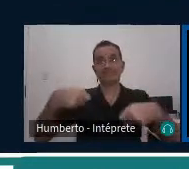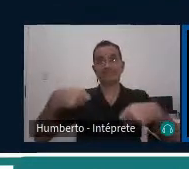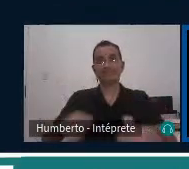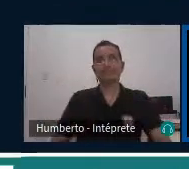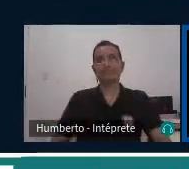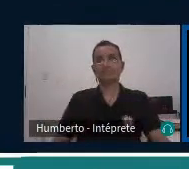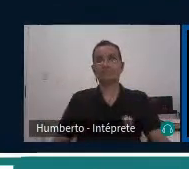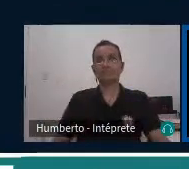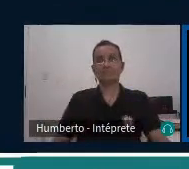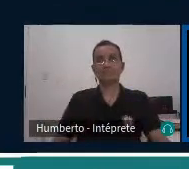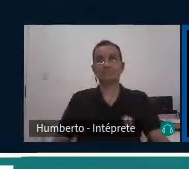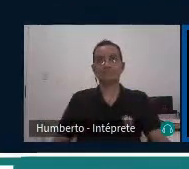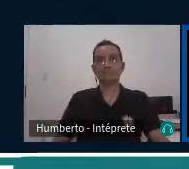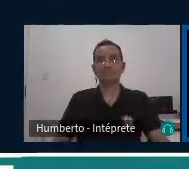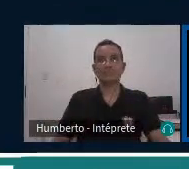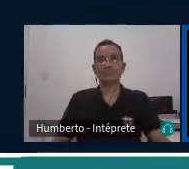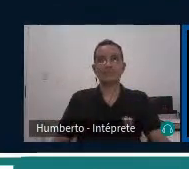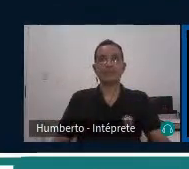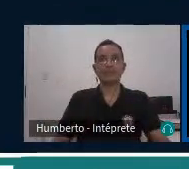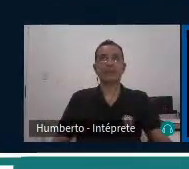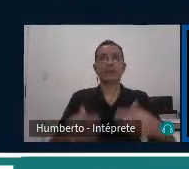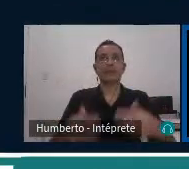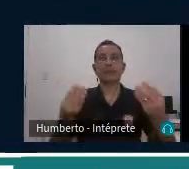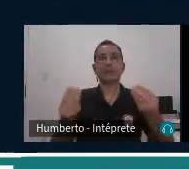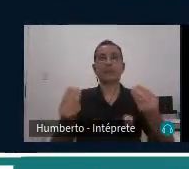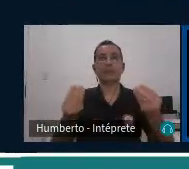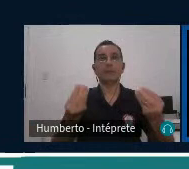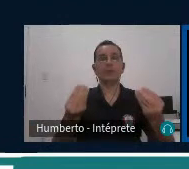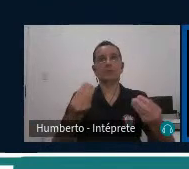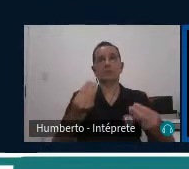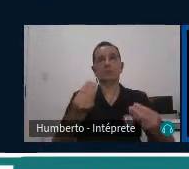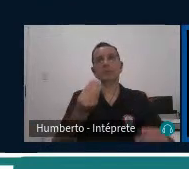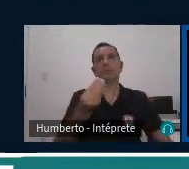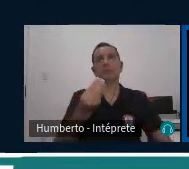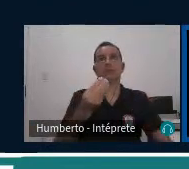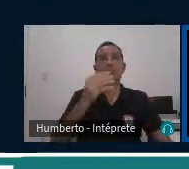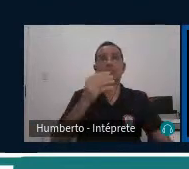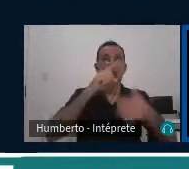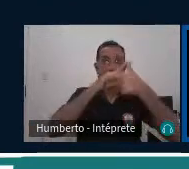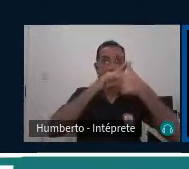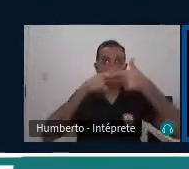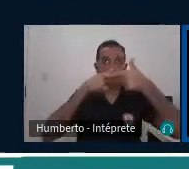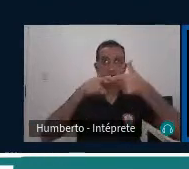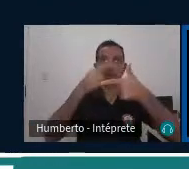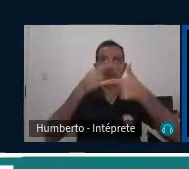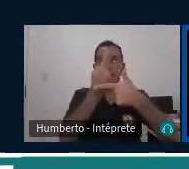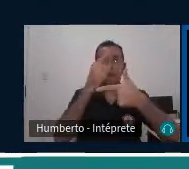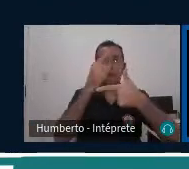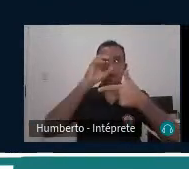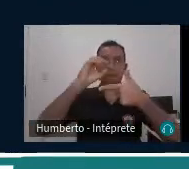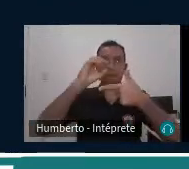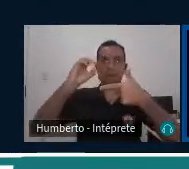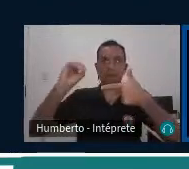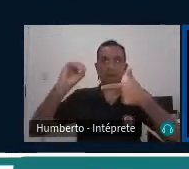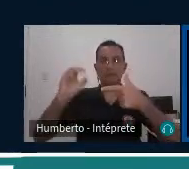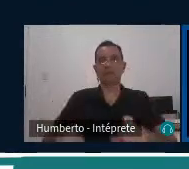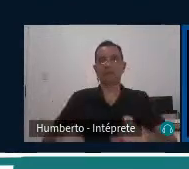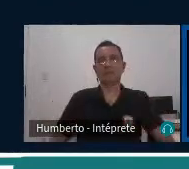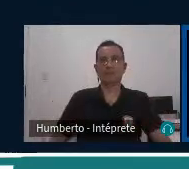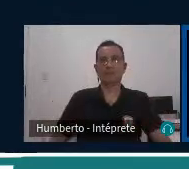o 101 e dividir por 1000. Então fica 0,101 metros por